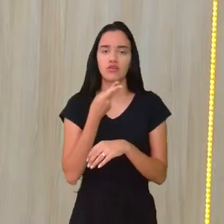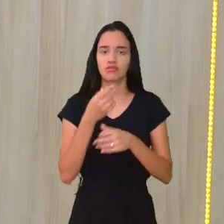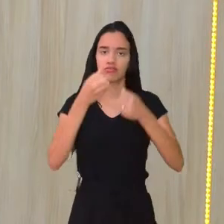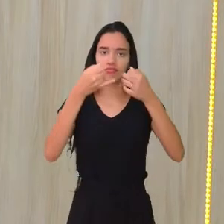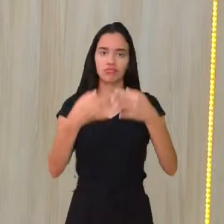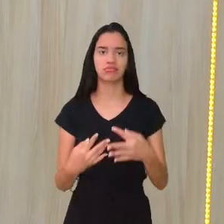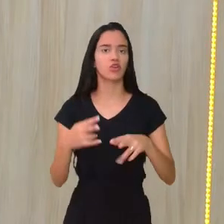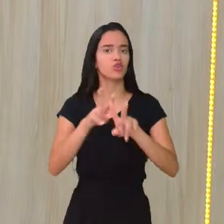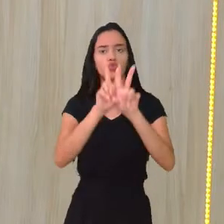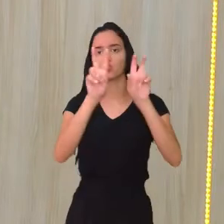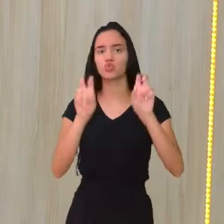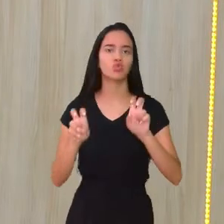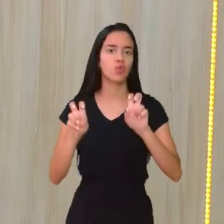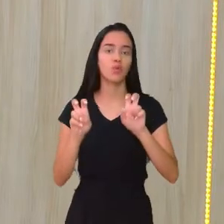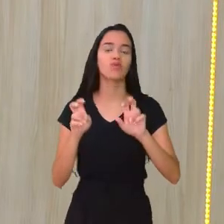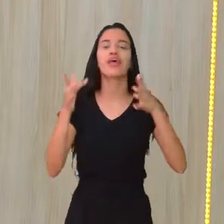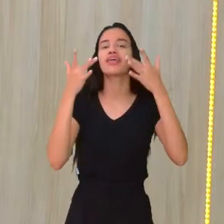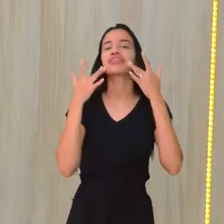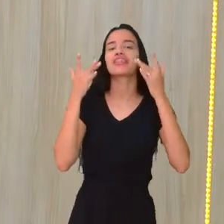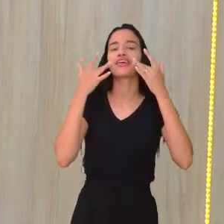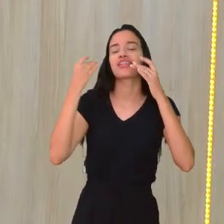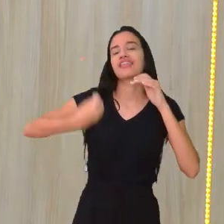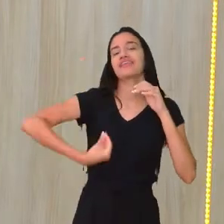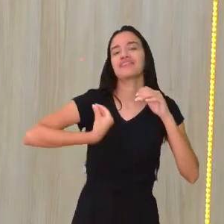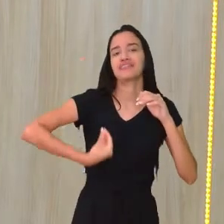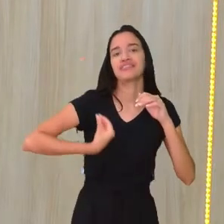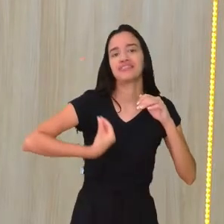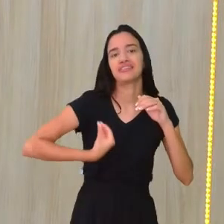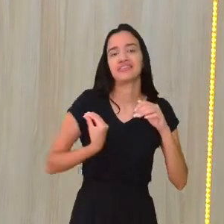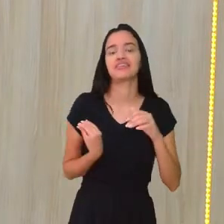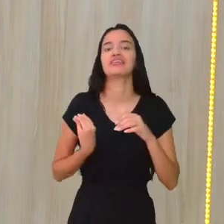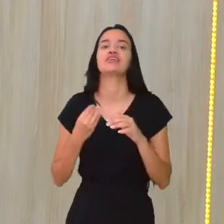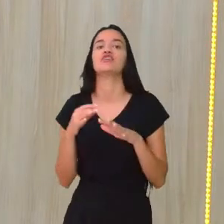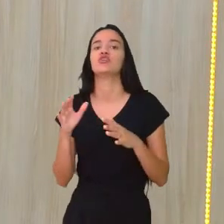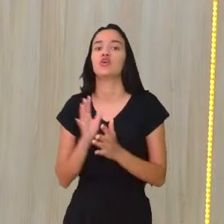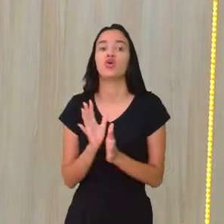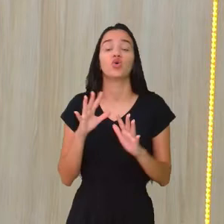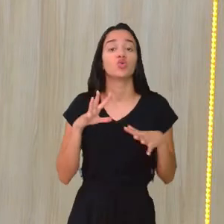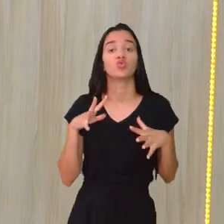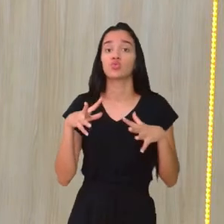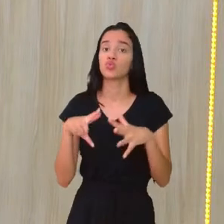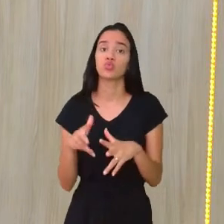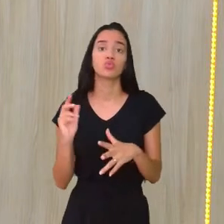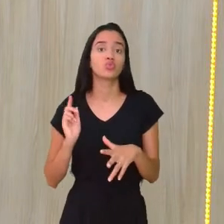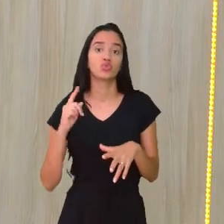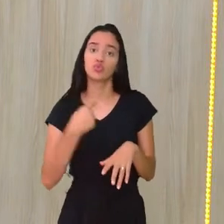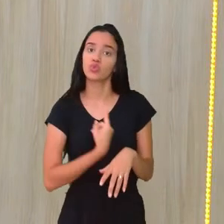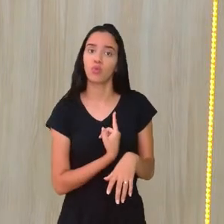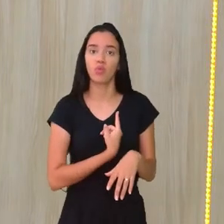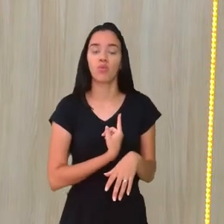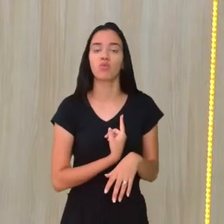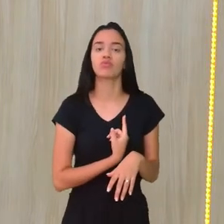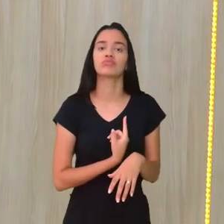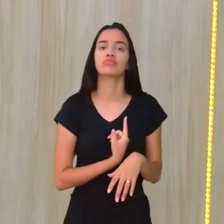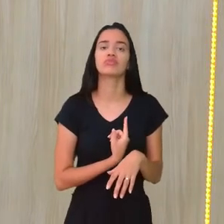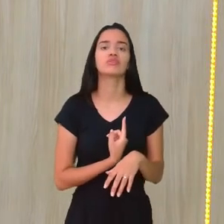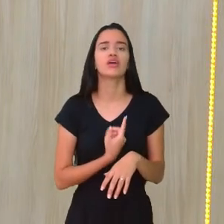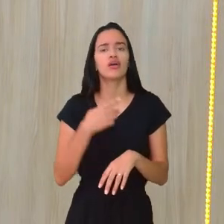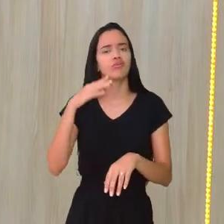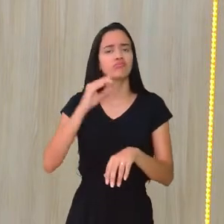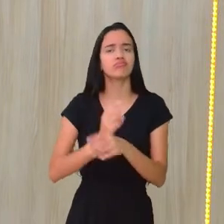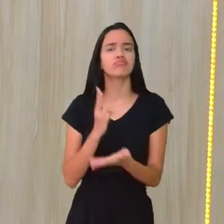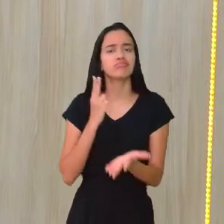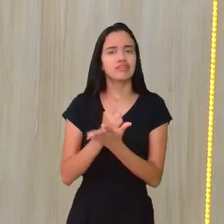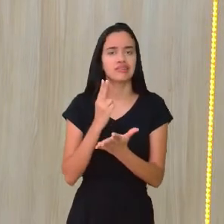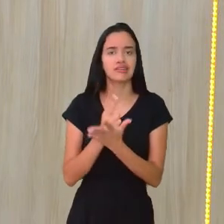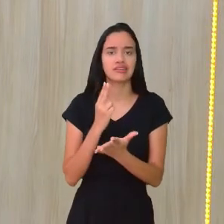Sobre o teatro da vida, onde todos nós estamos em todo o tempo, não